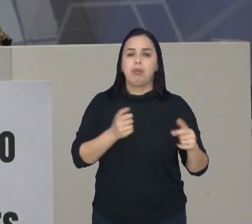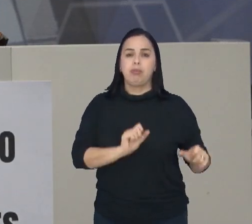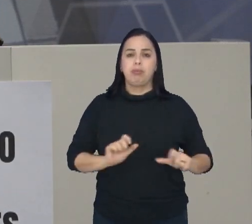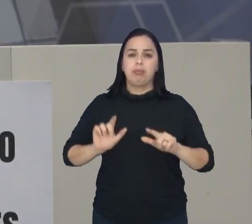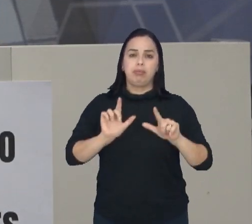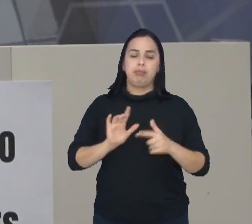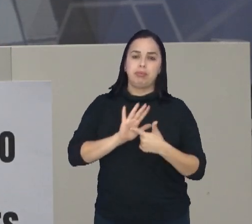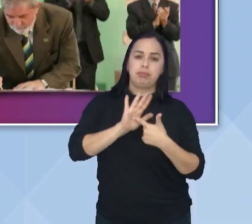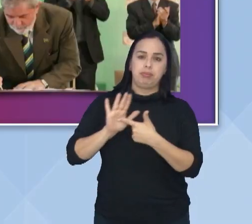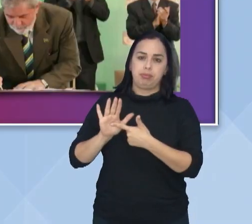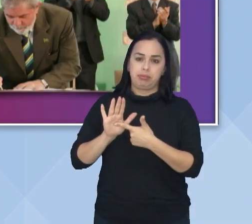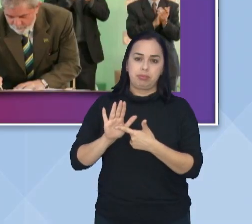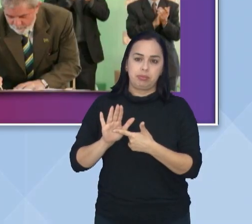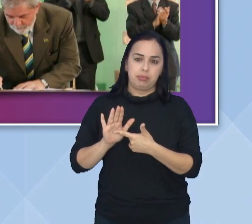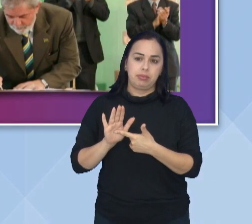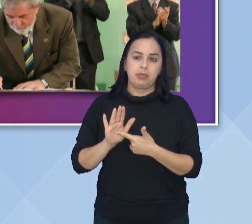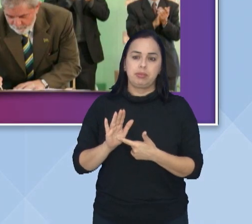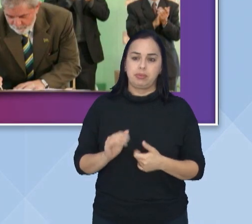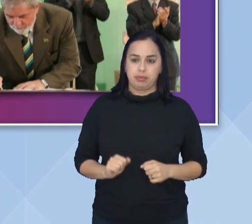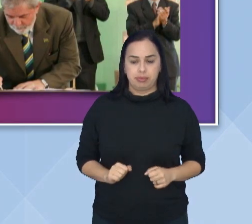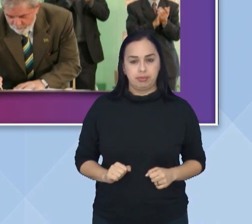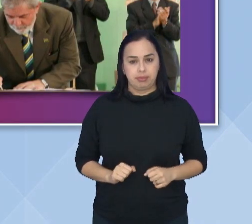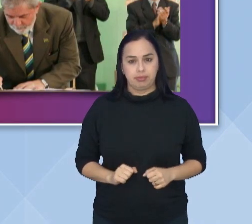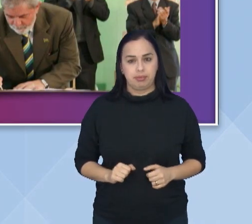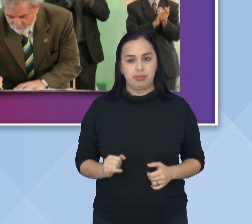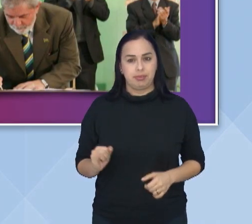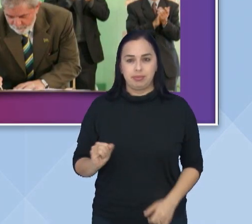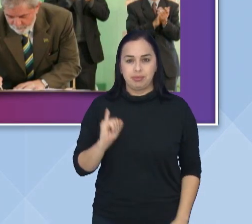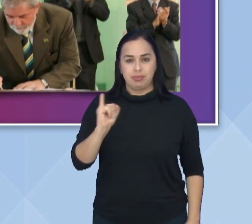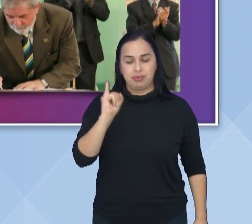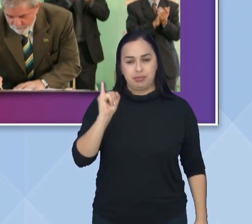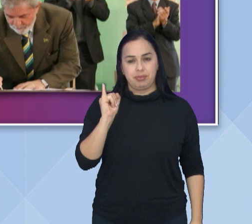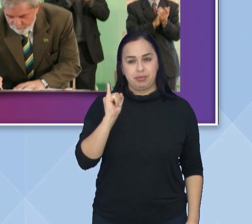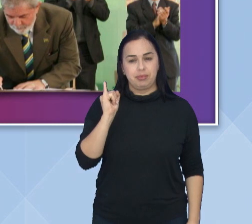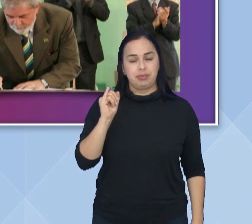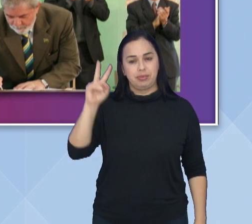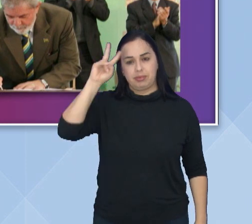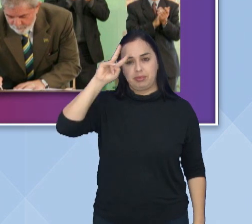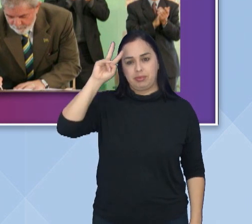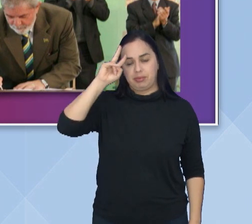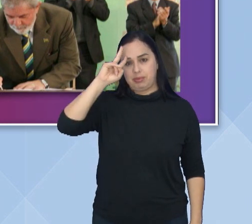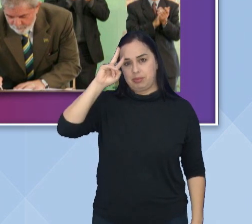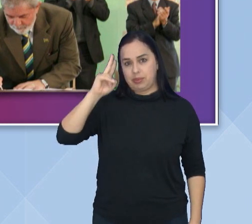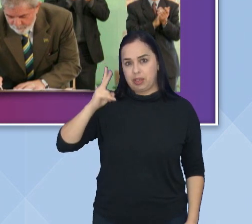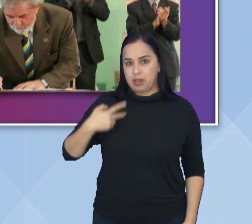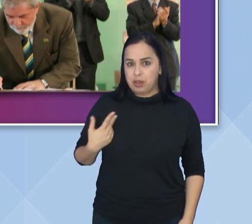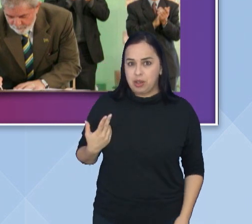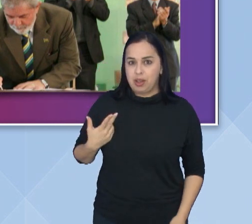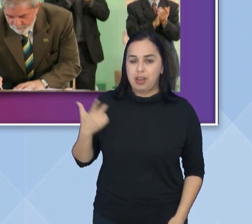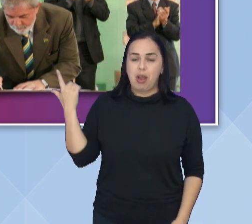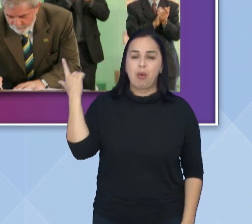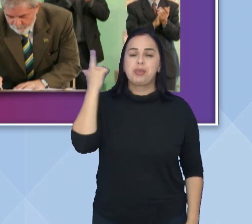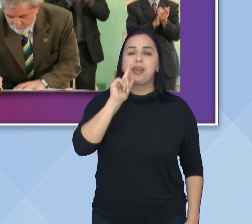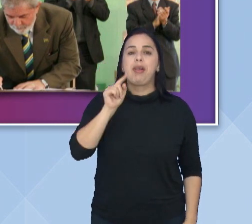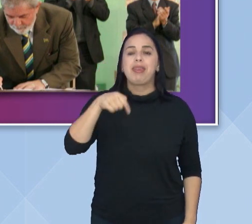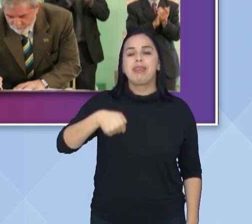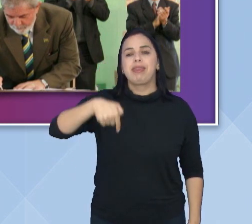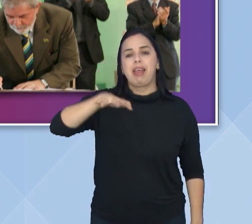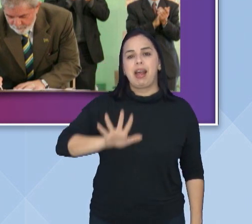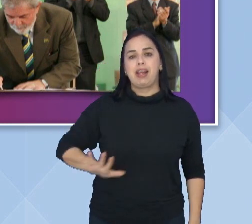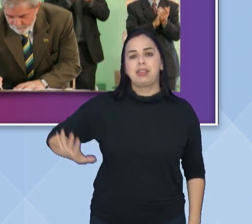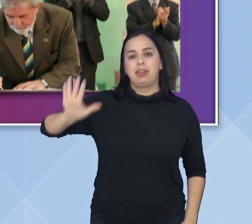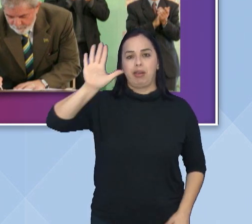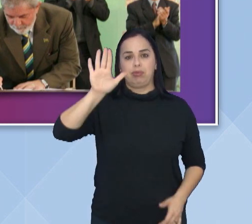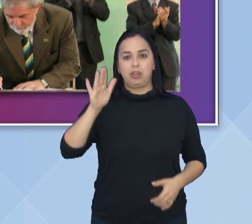abordar alguns pontos importantes. Importante lembrar que essa é uma conquista nacional, né, que foi o